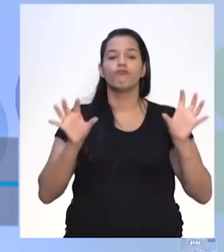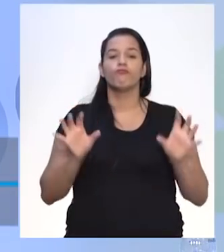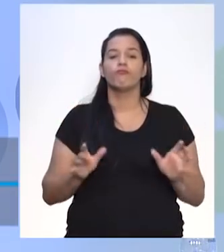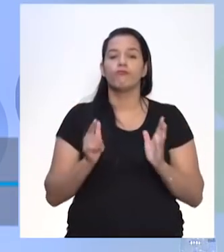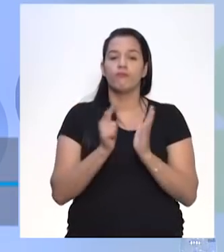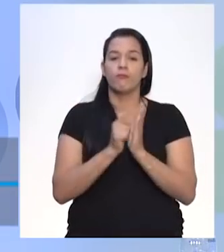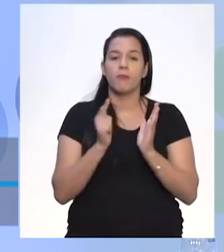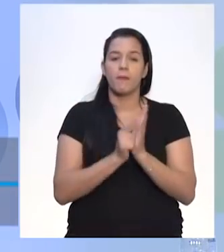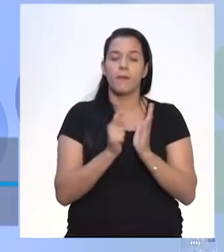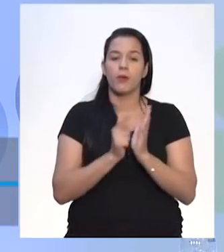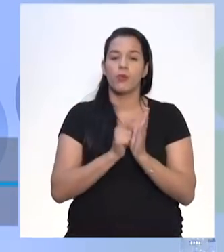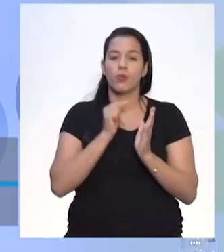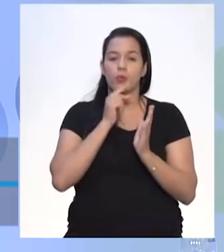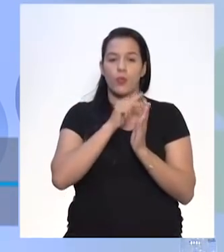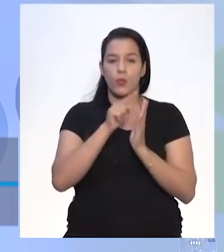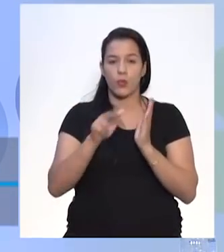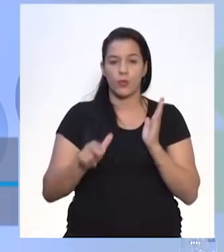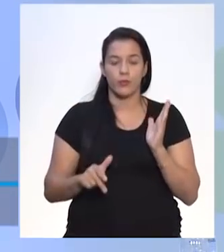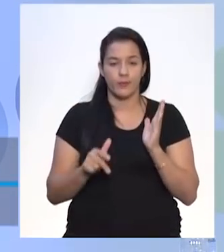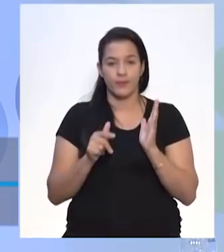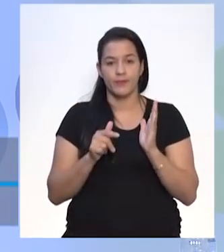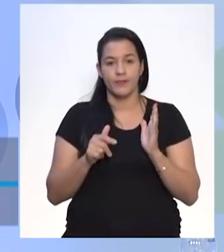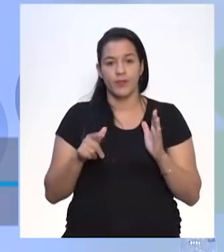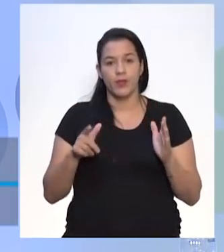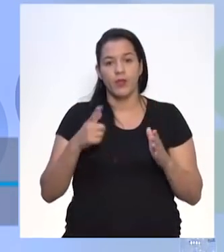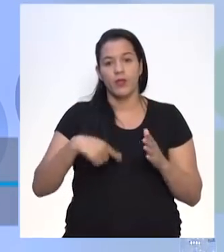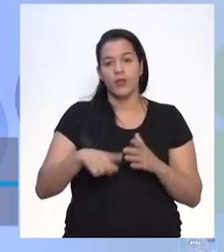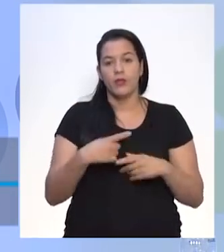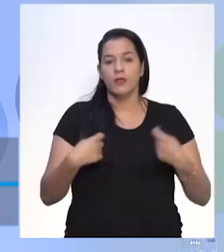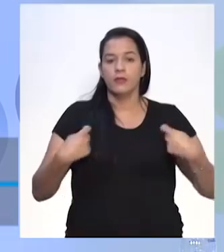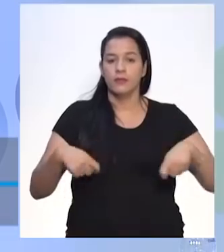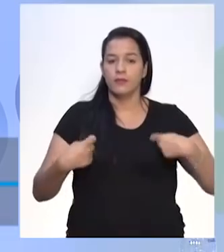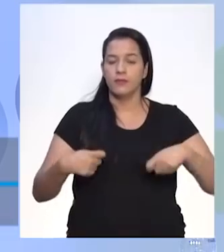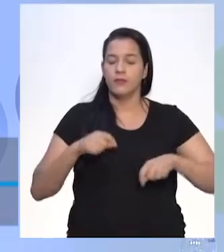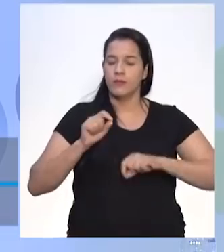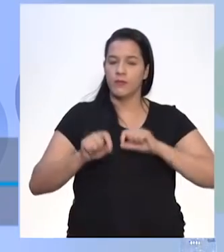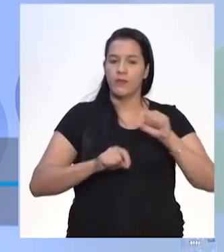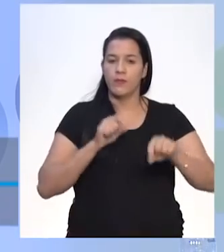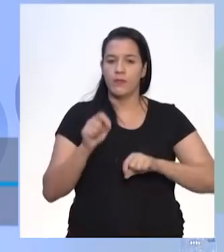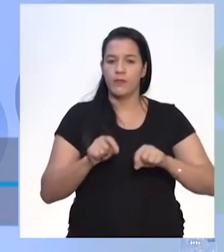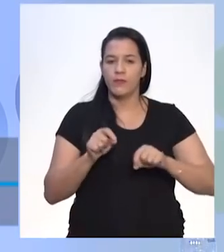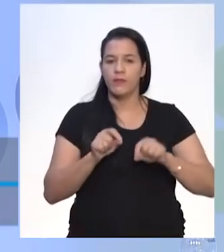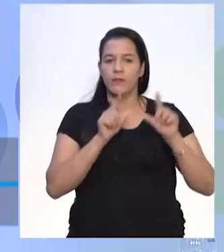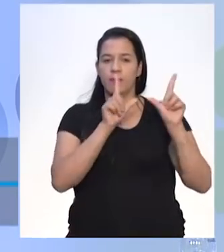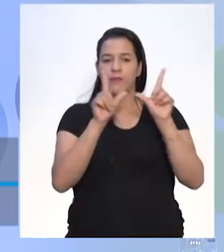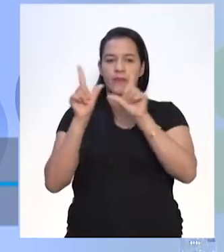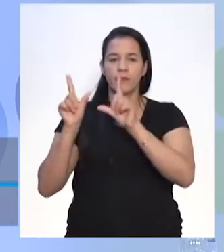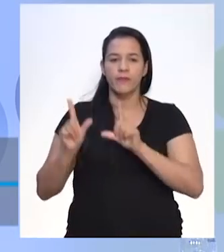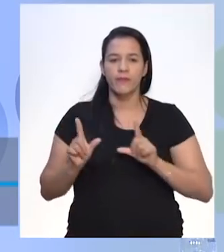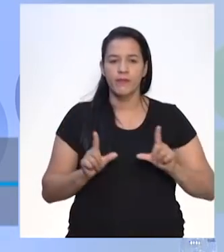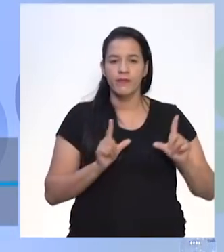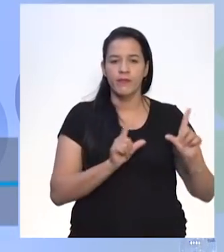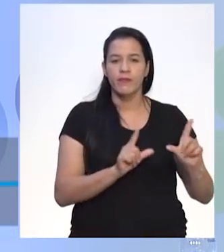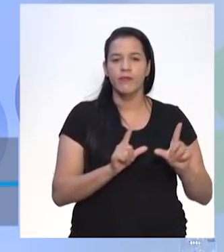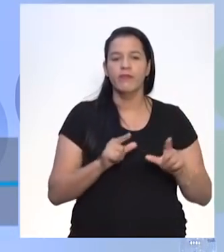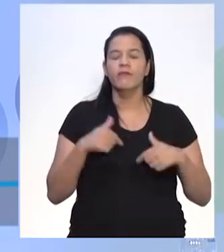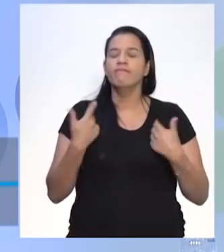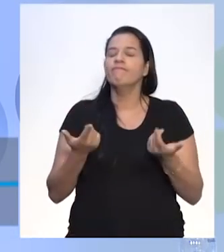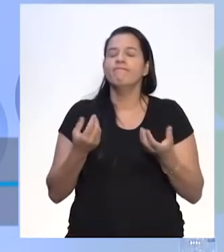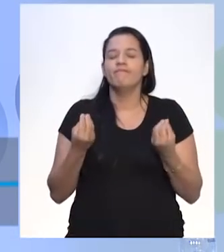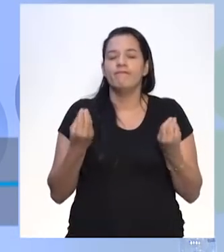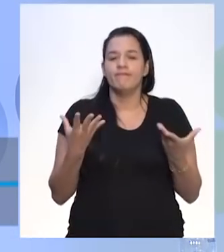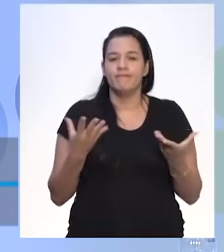papéis coloridos. O que a gente vai precisar para produzir este quadrinho e qual é a intenção,